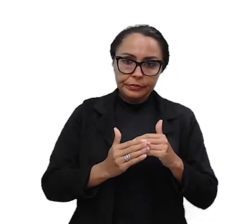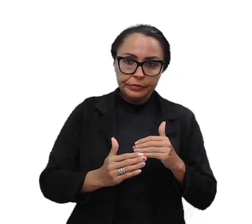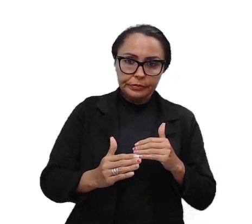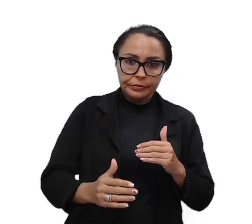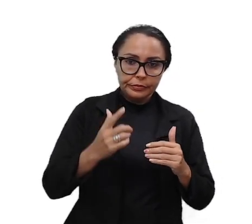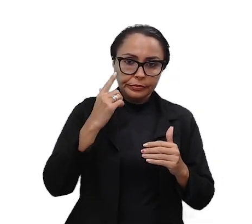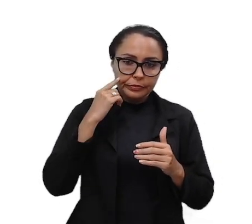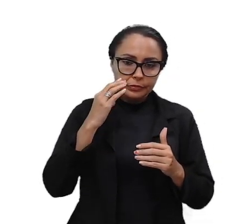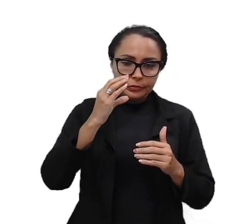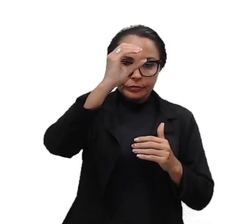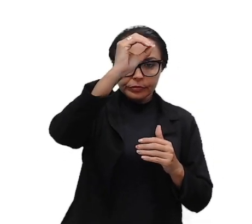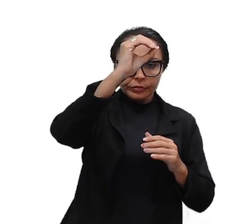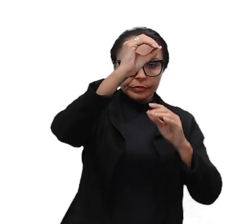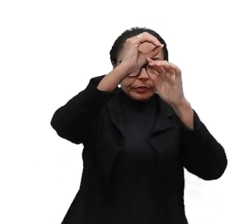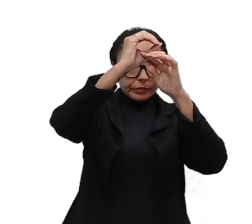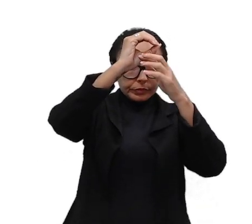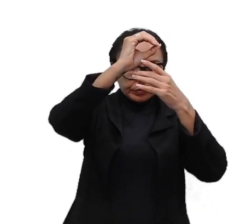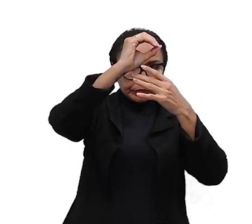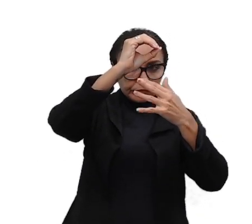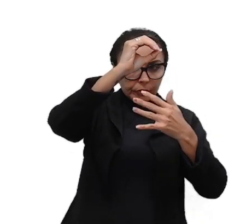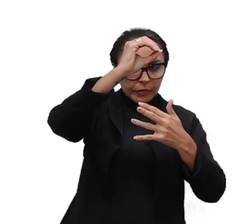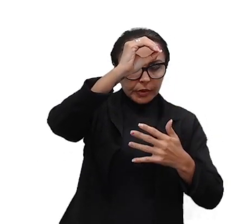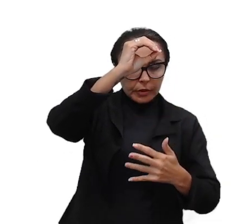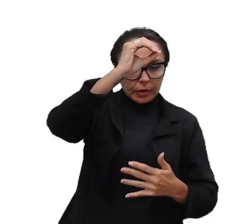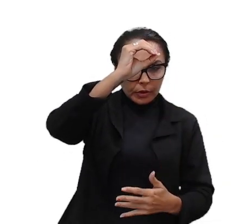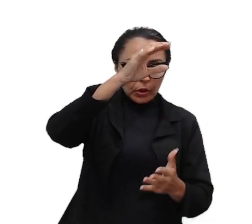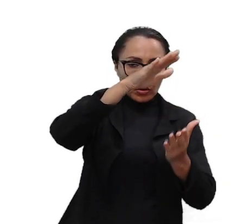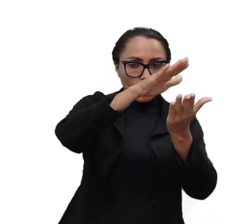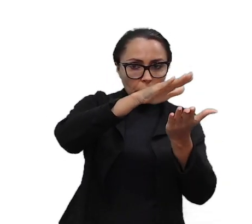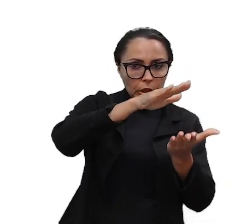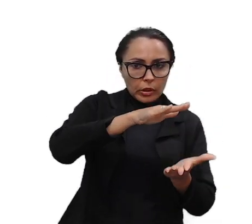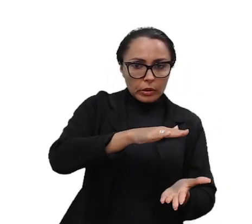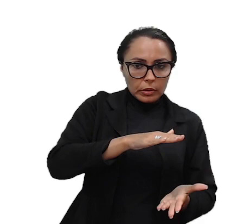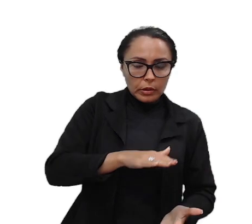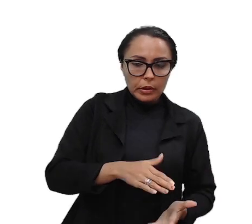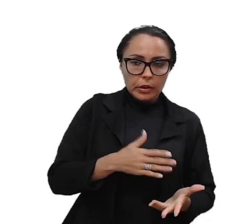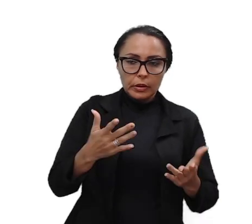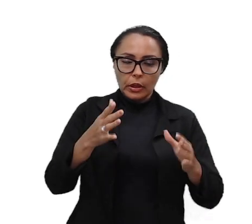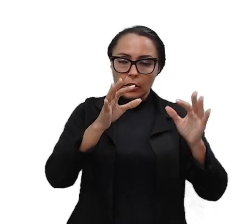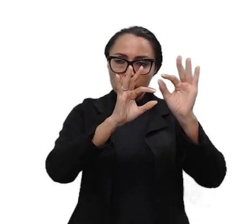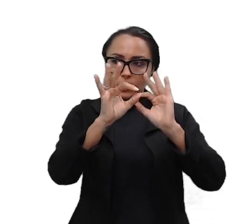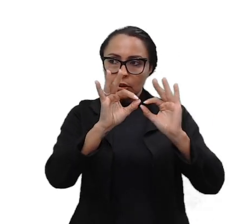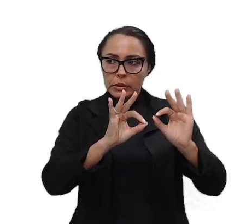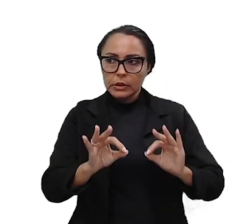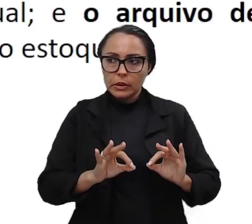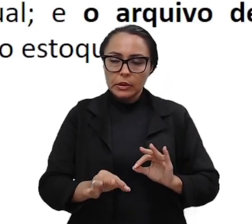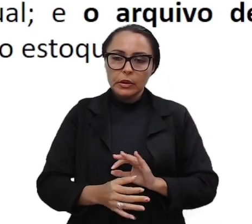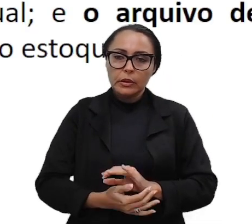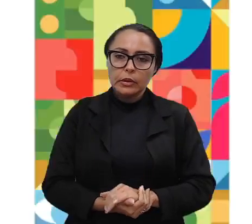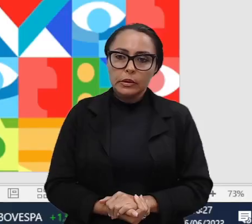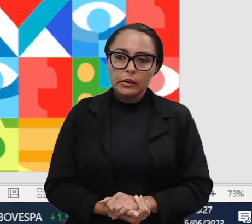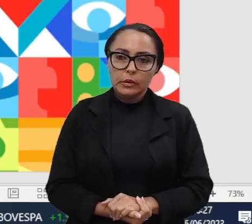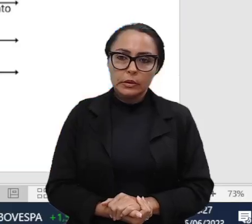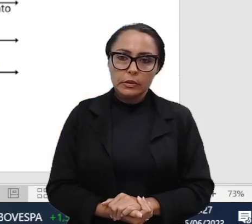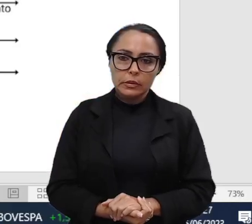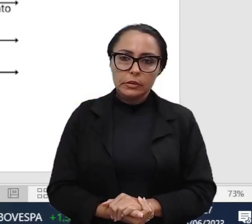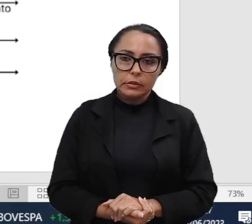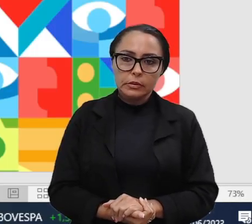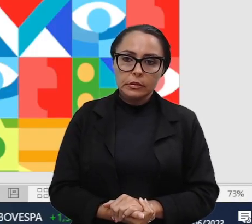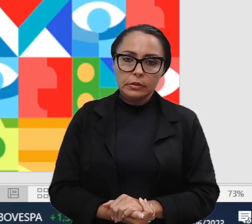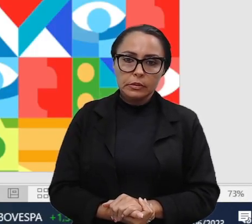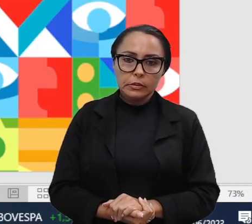0 de cada lista, verificando o estoque disponível de cada produto acabado, submontagem e componentes.